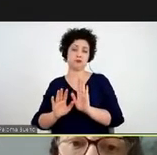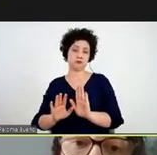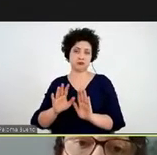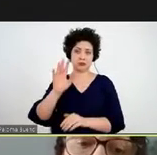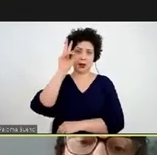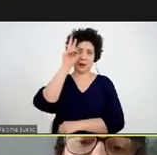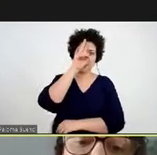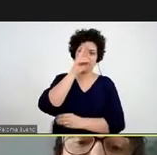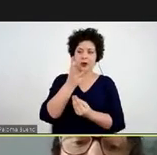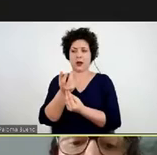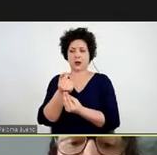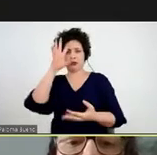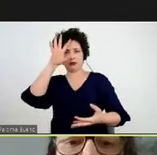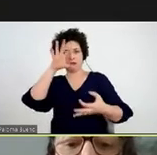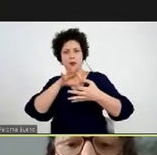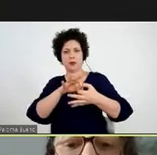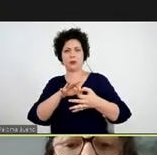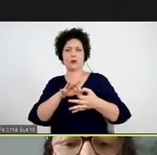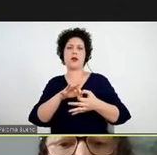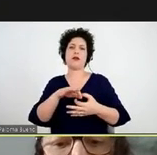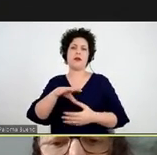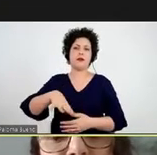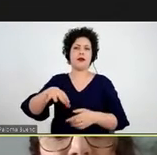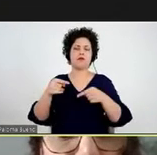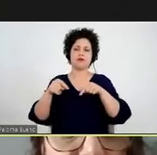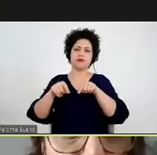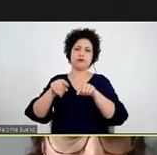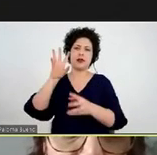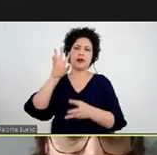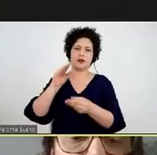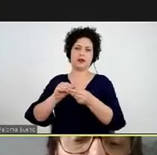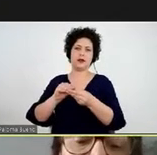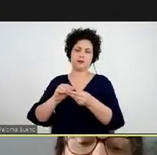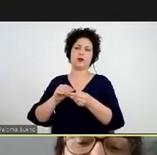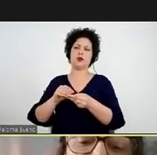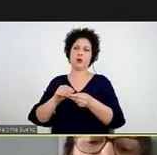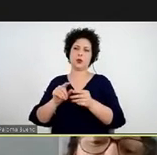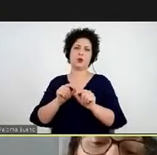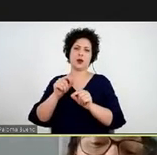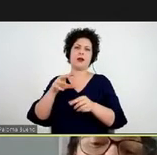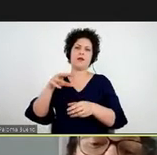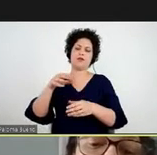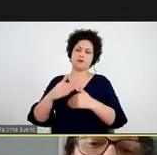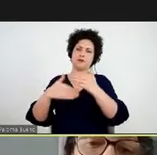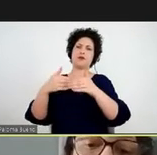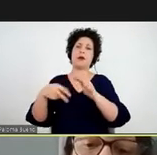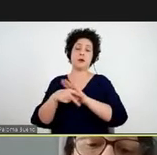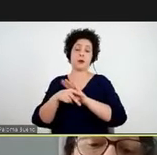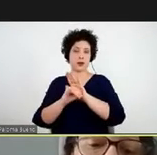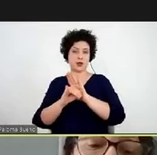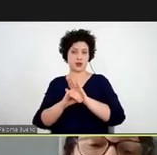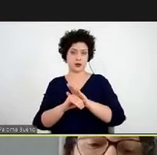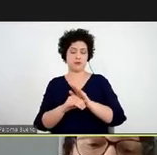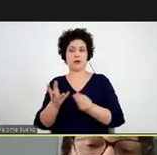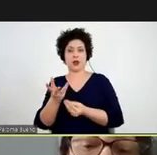e a arte coexistem na apreensão da identidade. E é com base nessas implicações de sentido entre